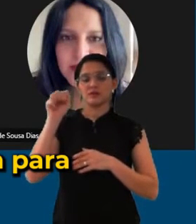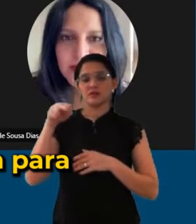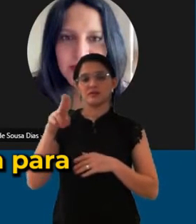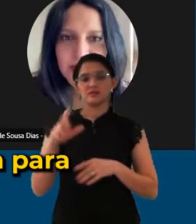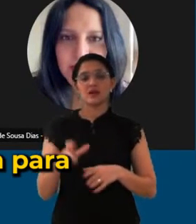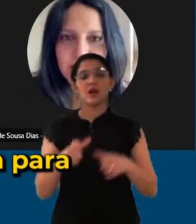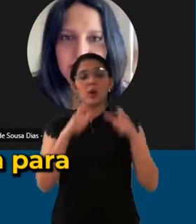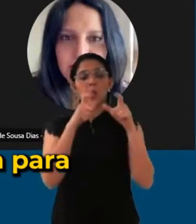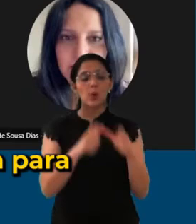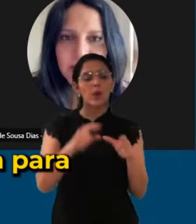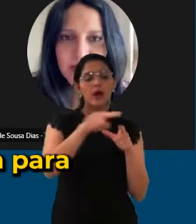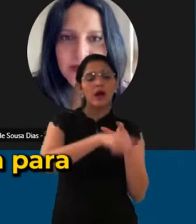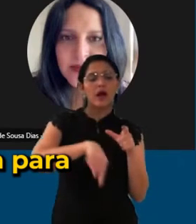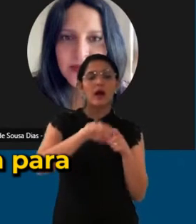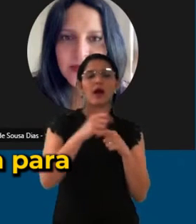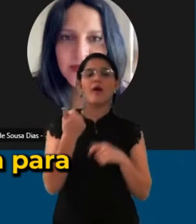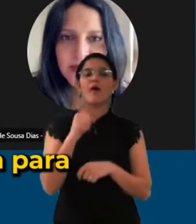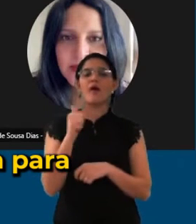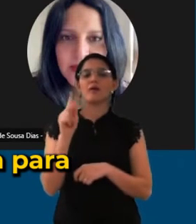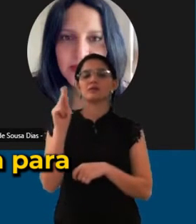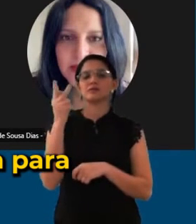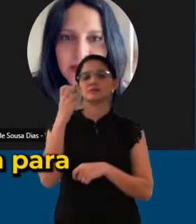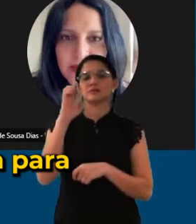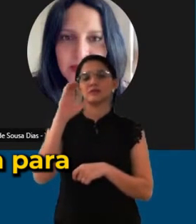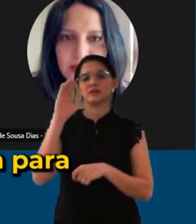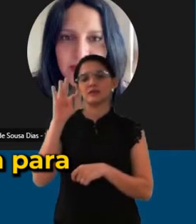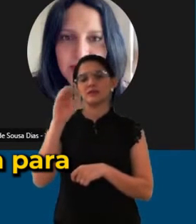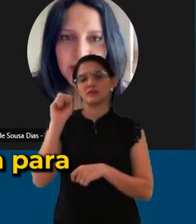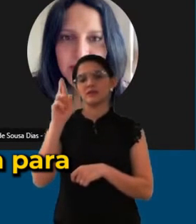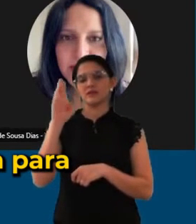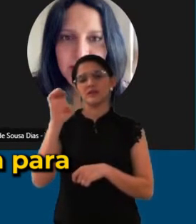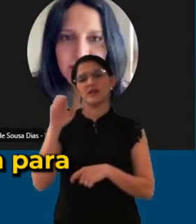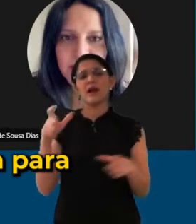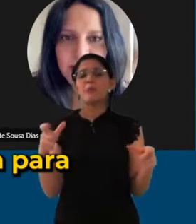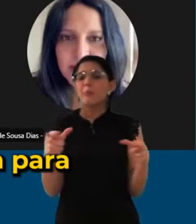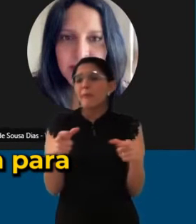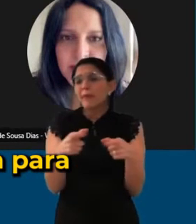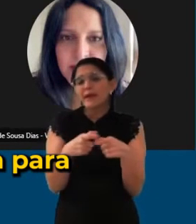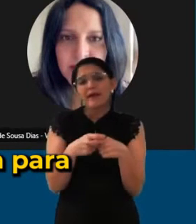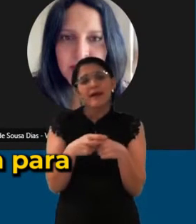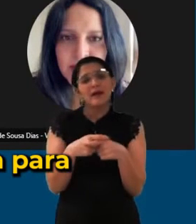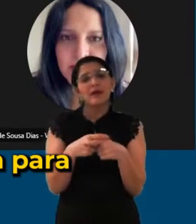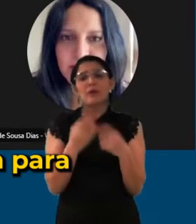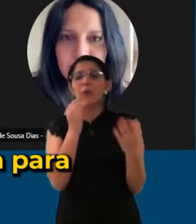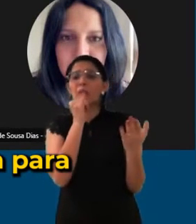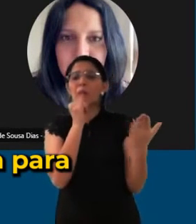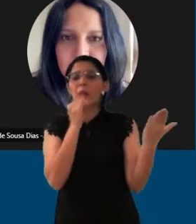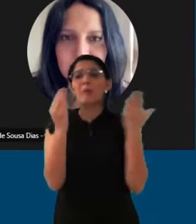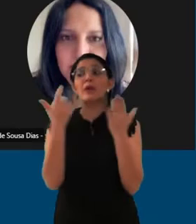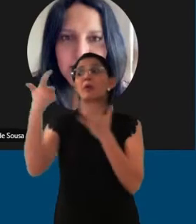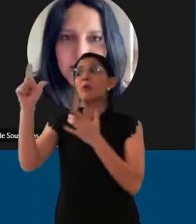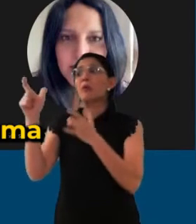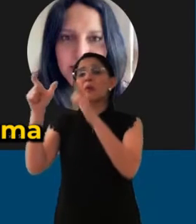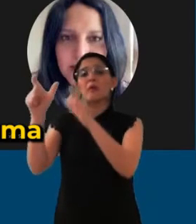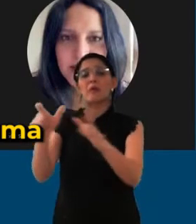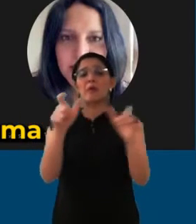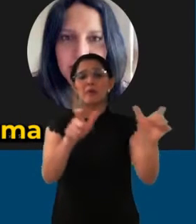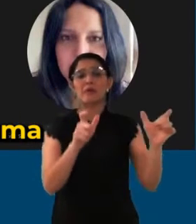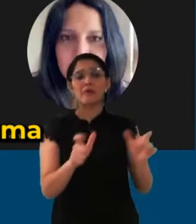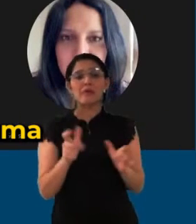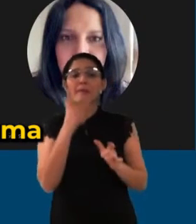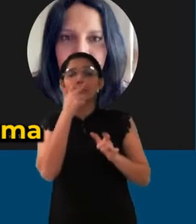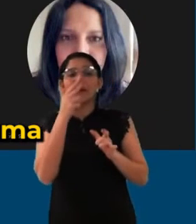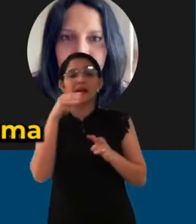de 11 hectares é muito pequena para todo esse descaso, né?